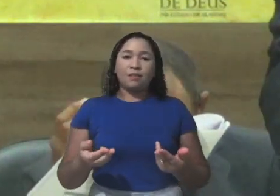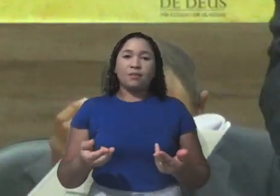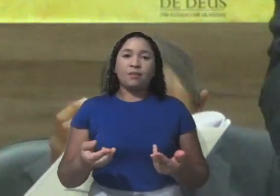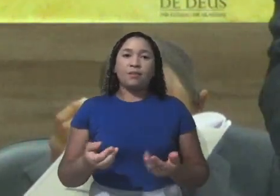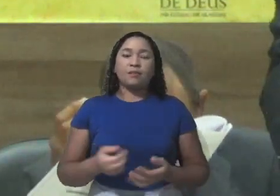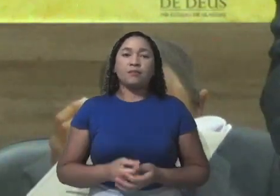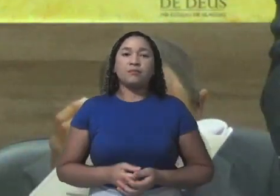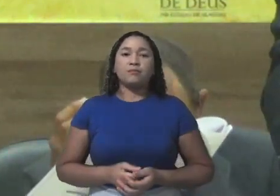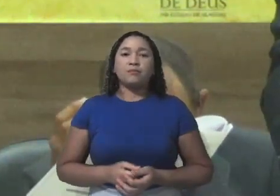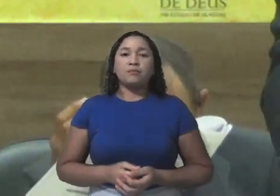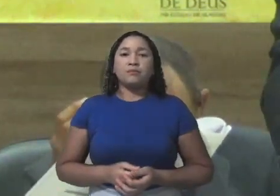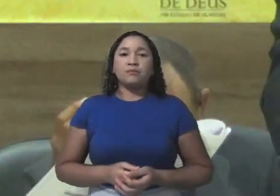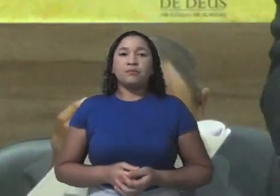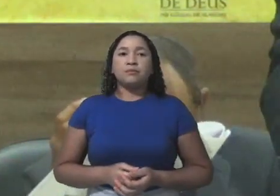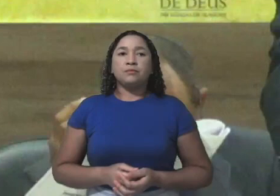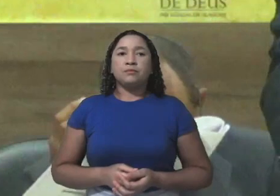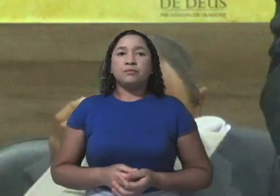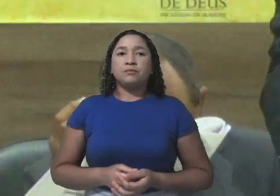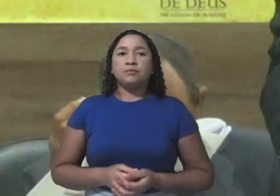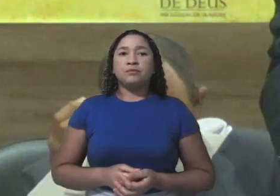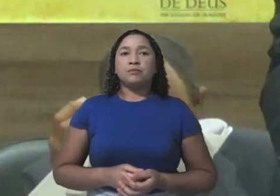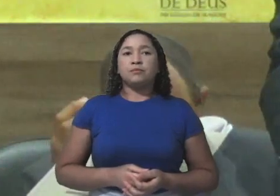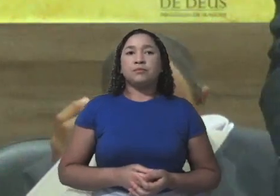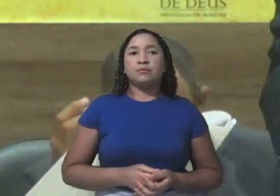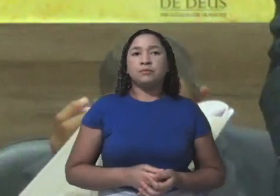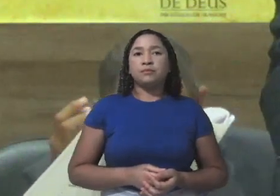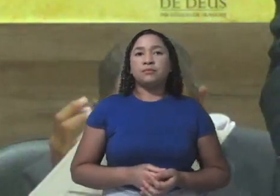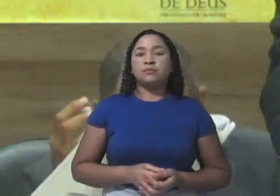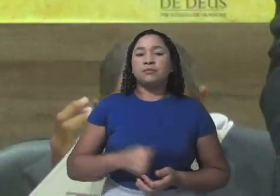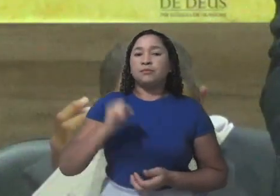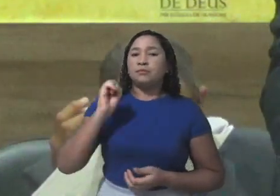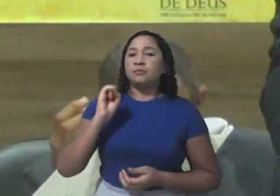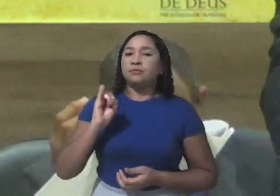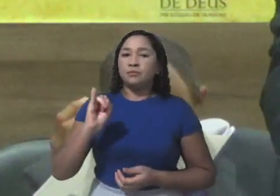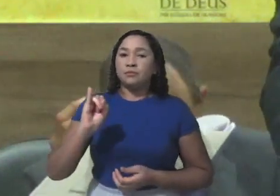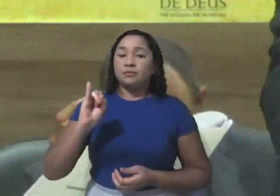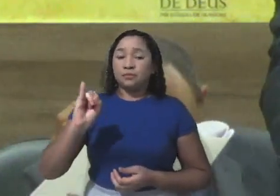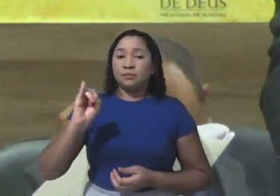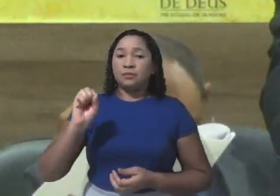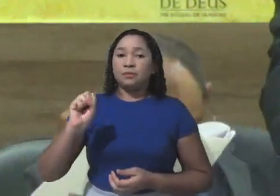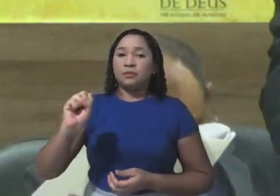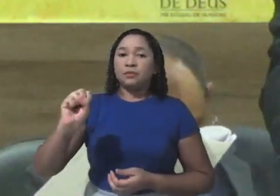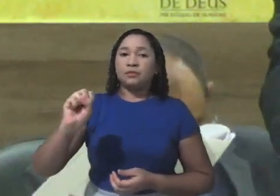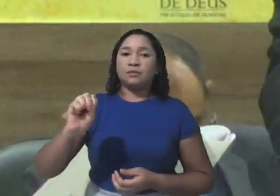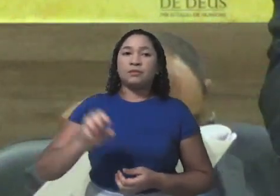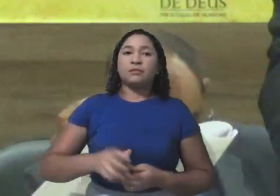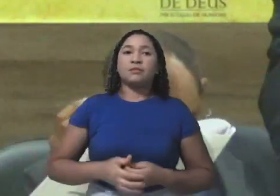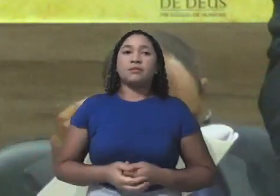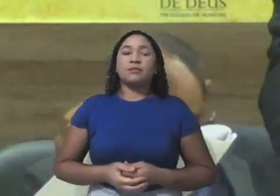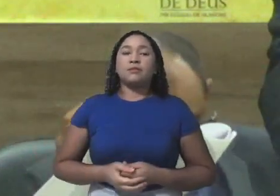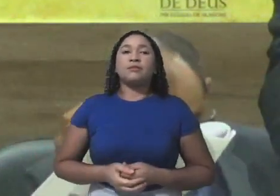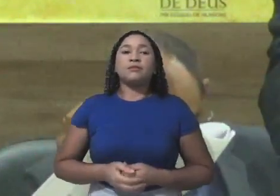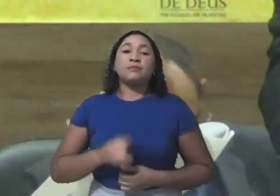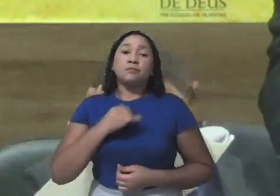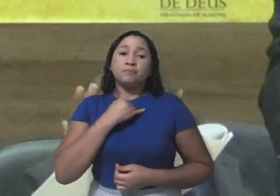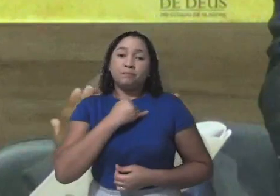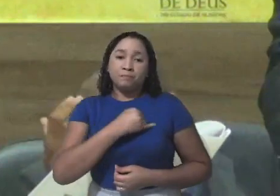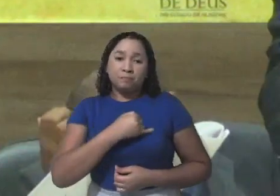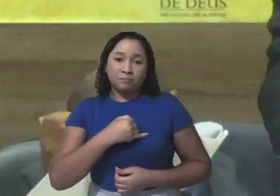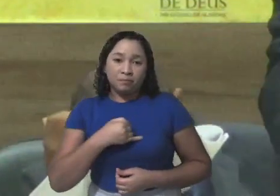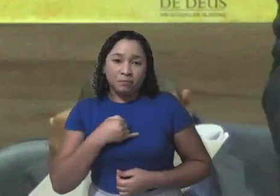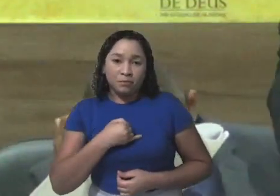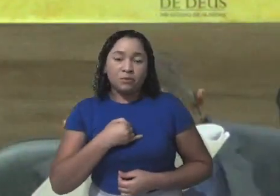últimos dias, 1 Pedro capítulo 1, versículo 20, últimos tempos. E João capítulo 2,